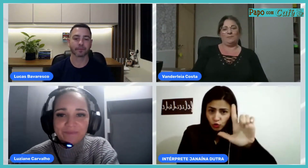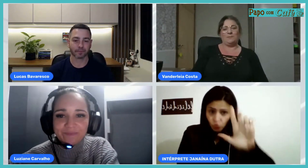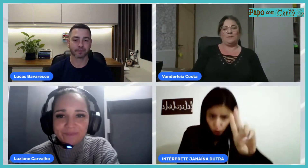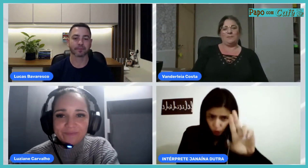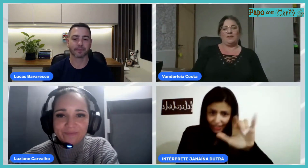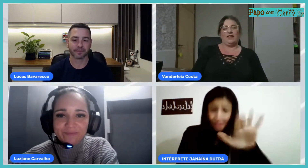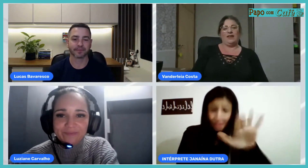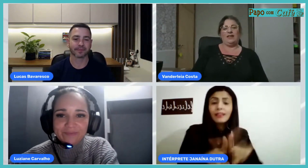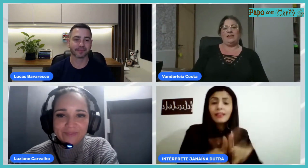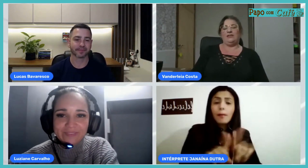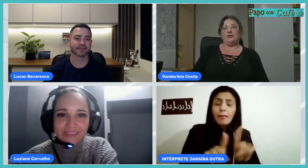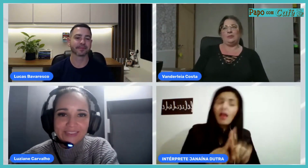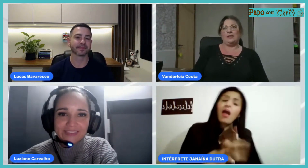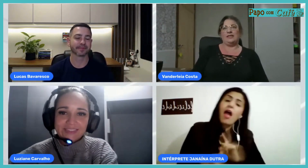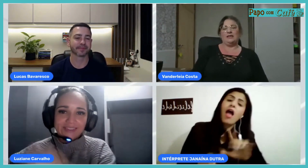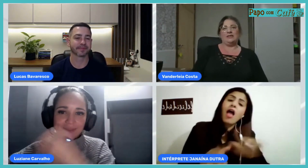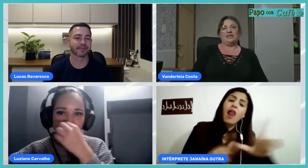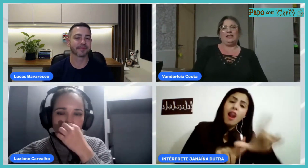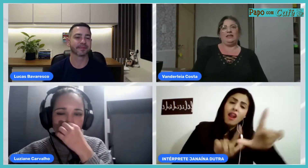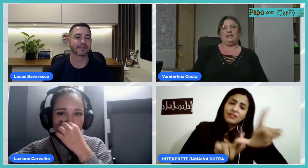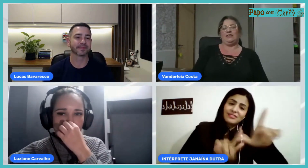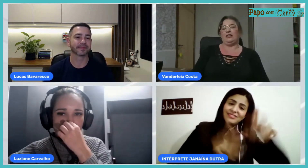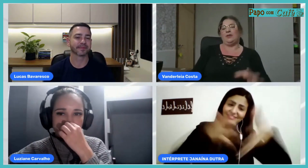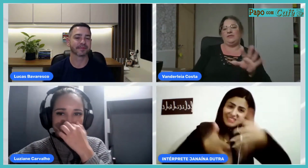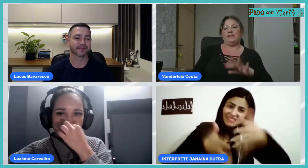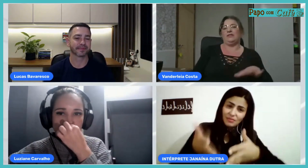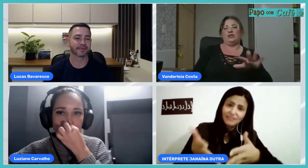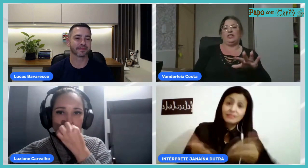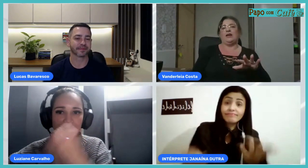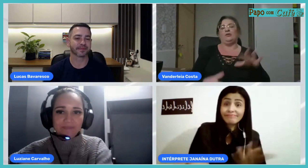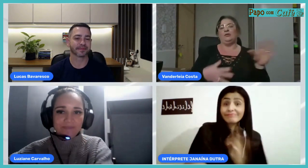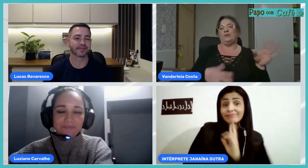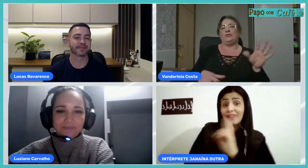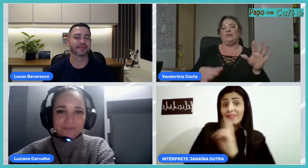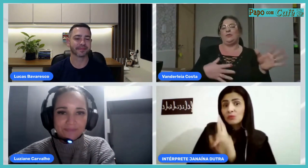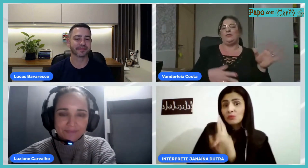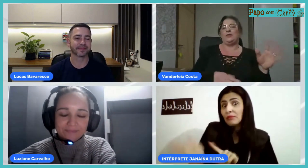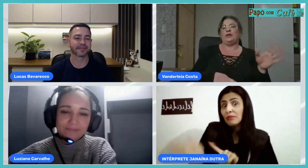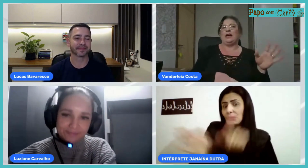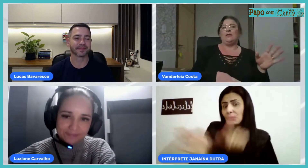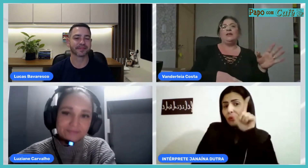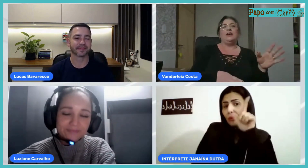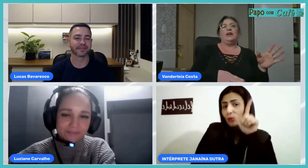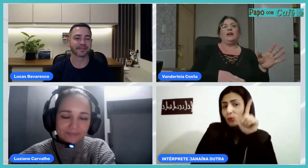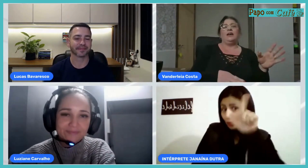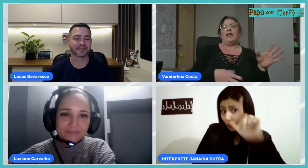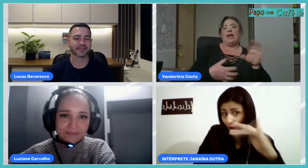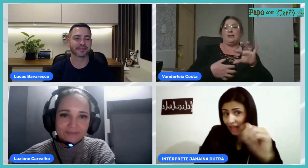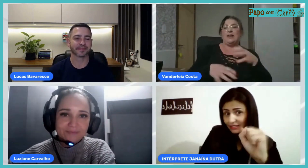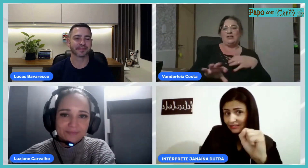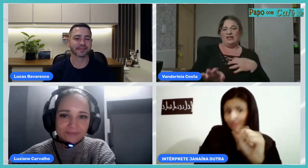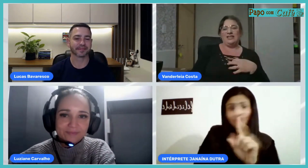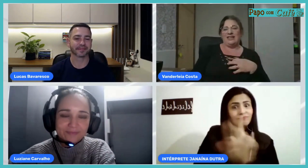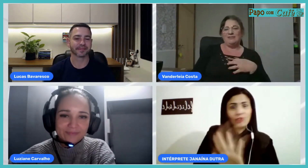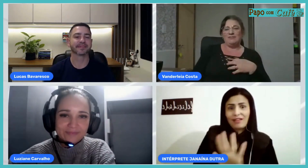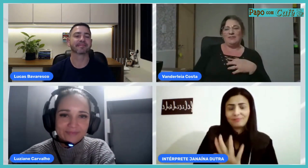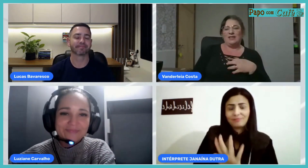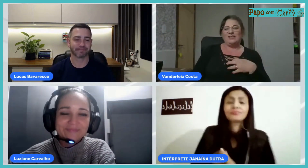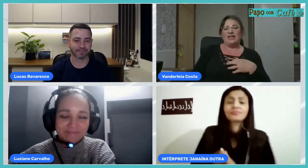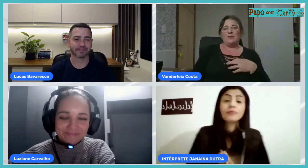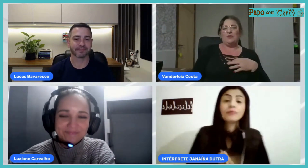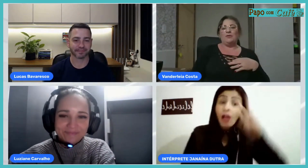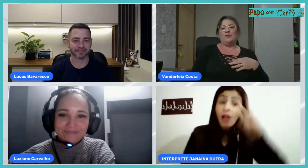Lucas? E eu percebo, assim, tendo uma visão geral do profissional, é a empatia,